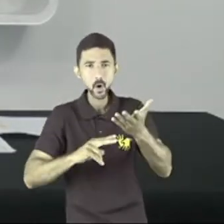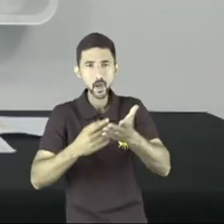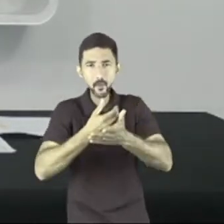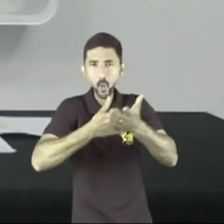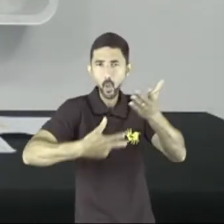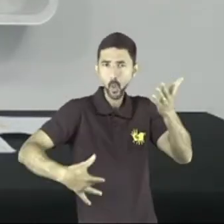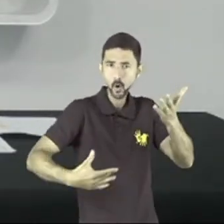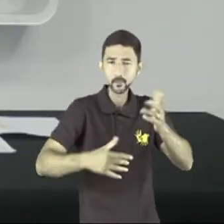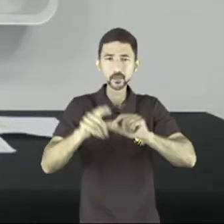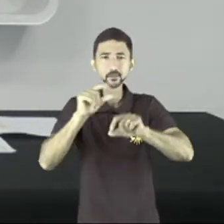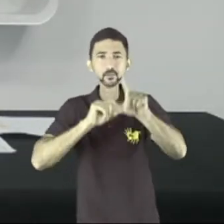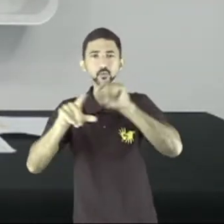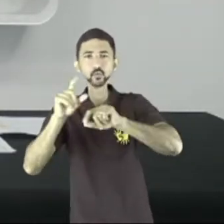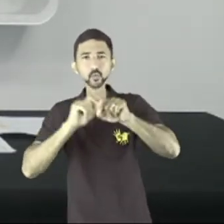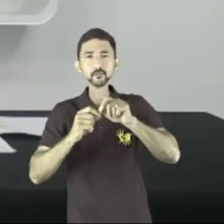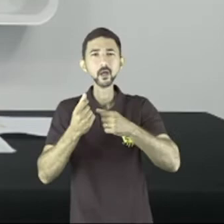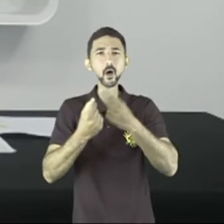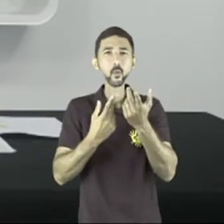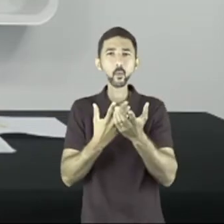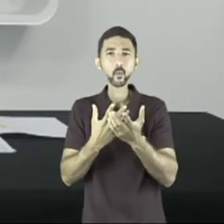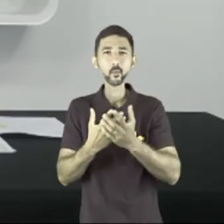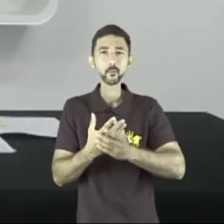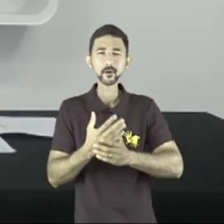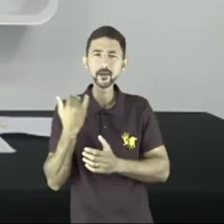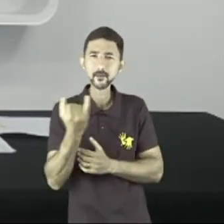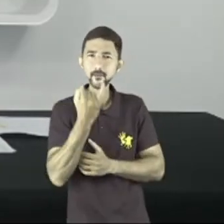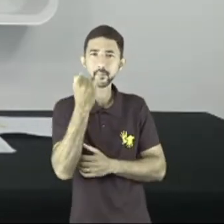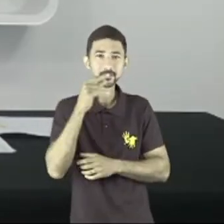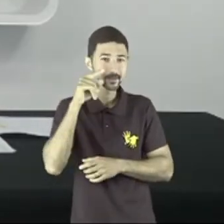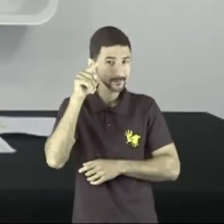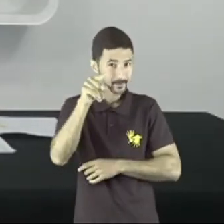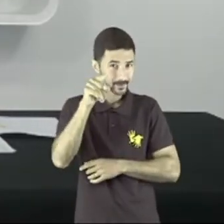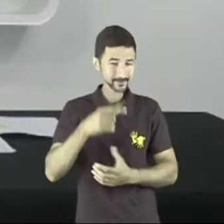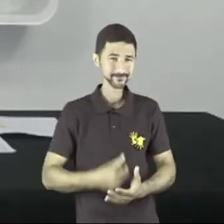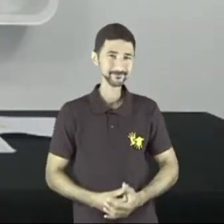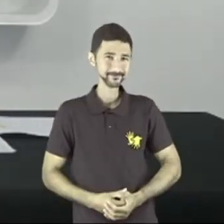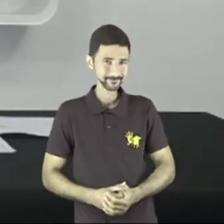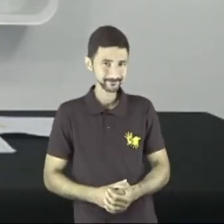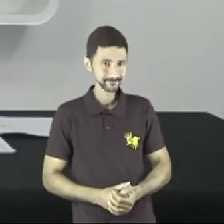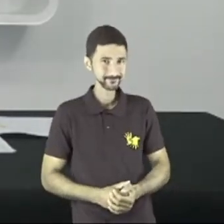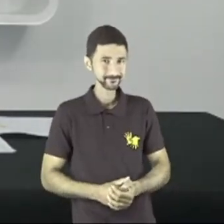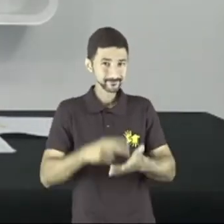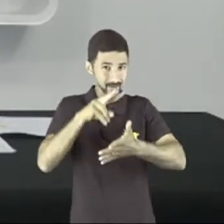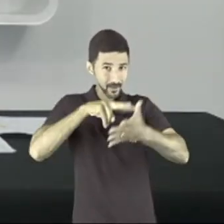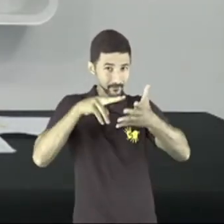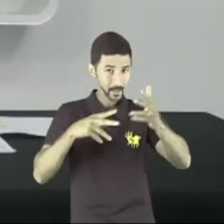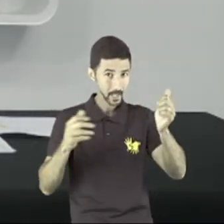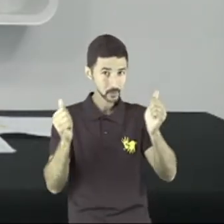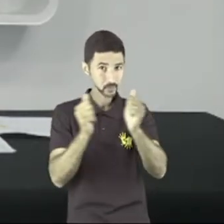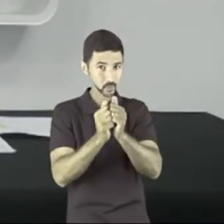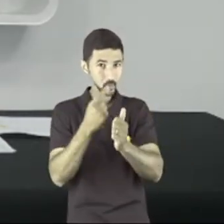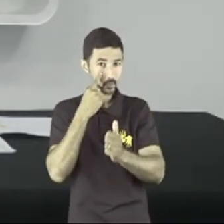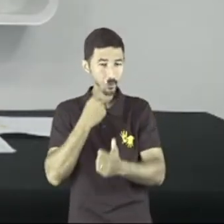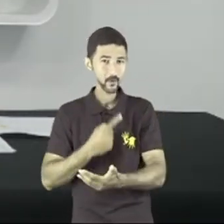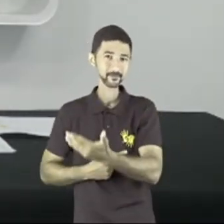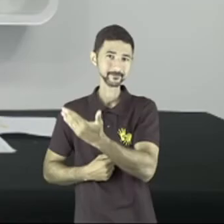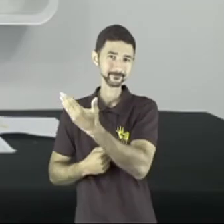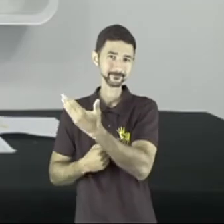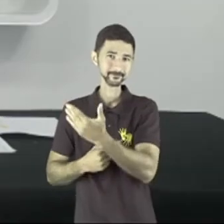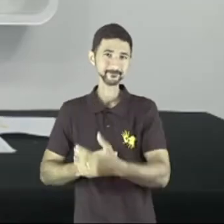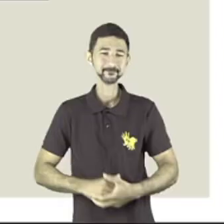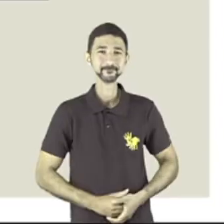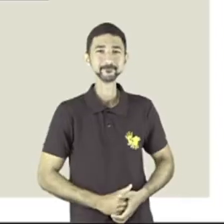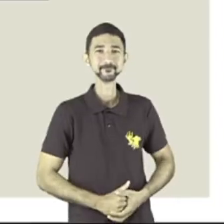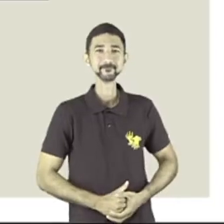destaquei algumas estrofes que eu achei assim que eram imprescindíveis para você. E nós vamos fazer essa leitura agora. Acompanha nas imagens